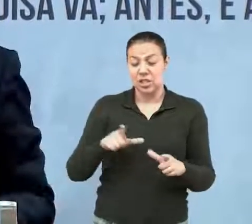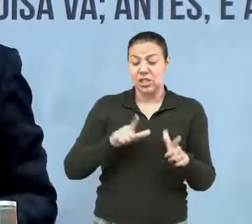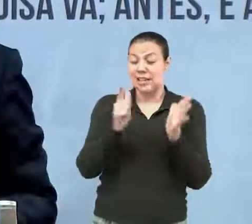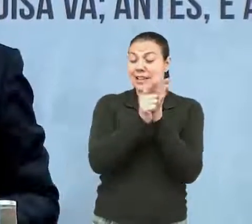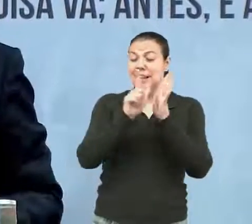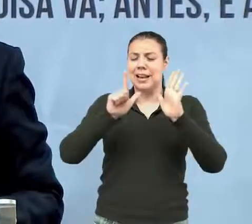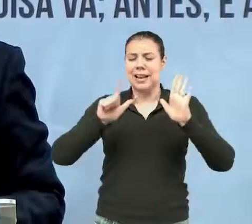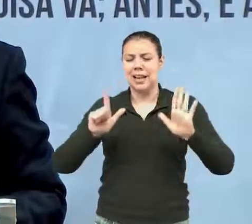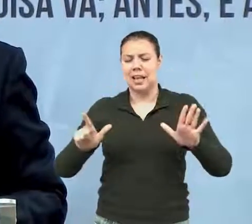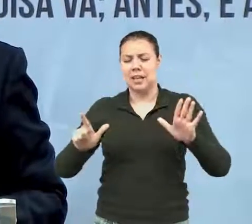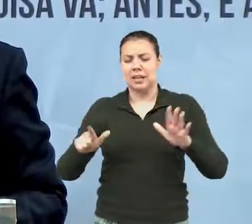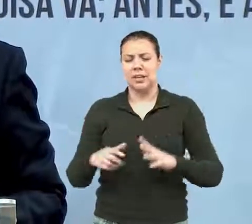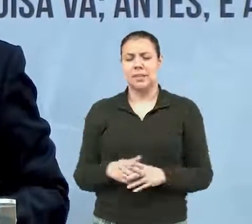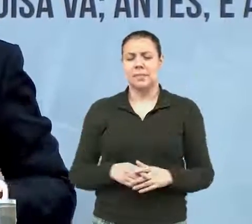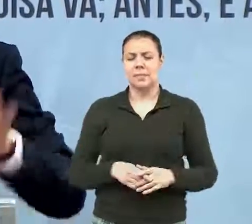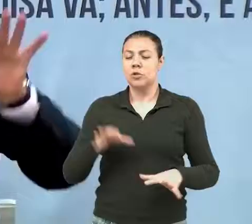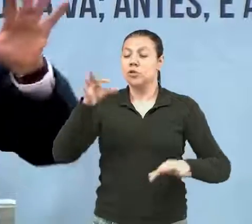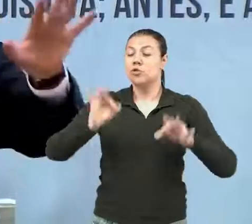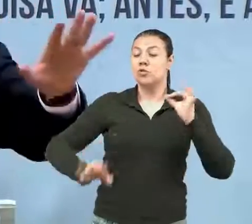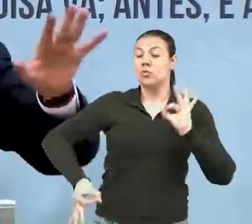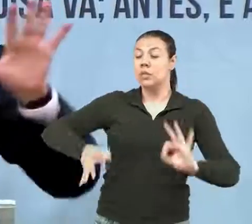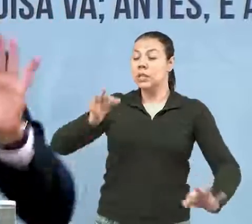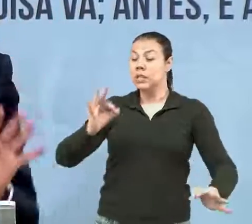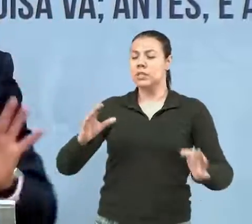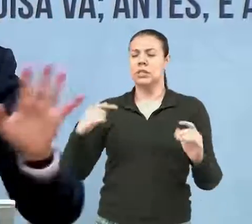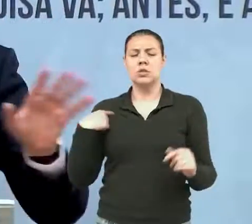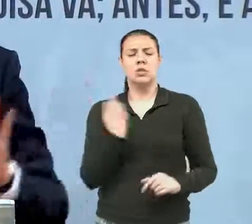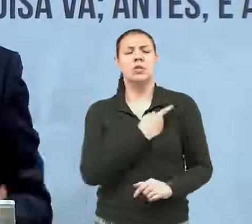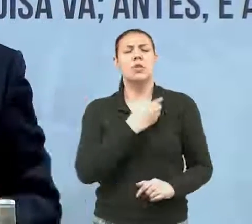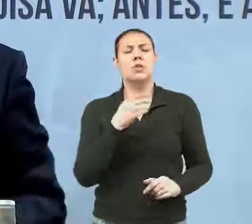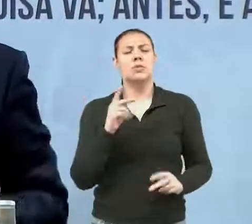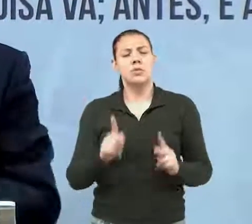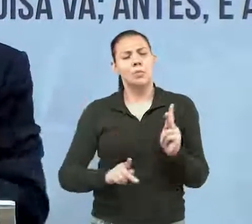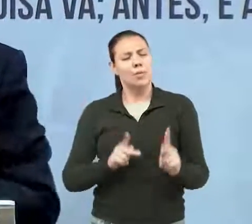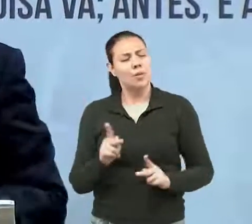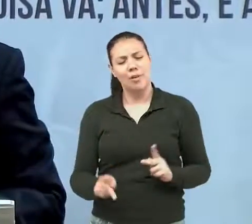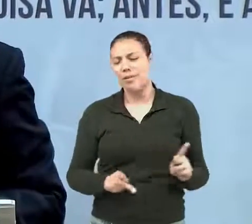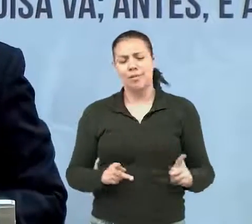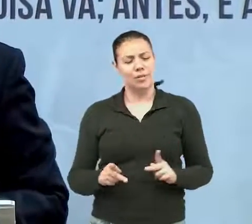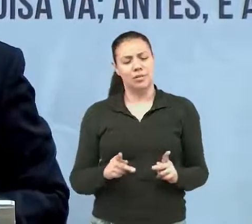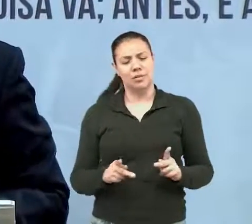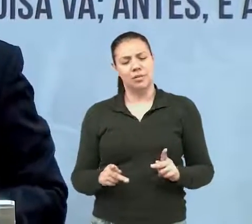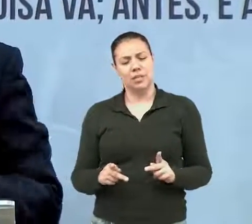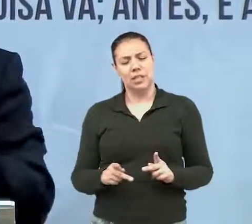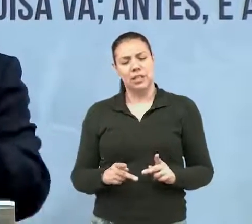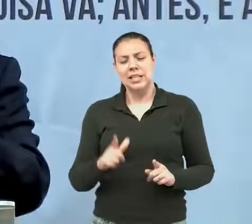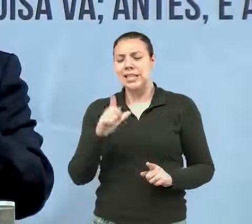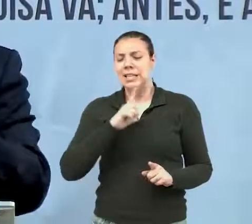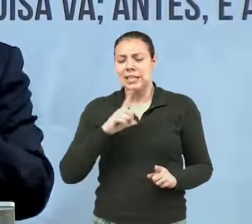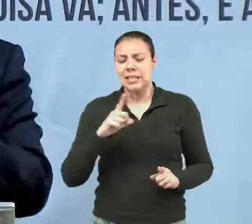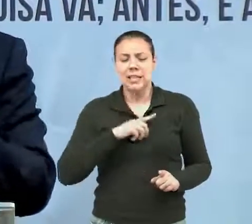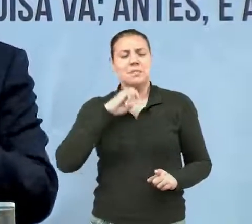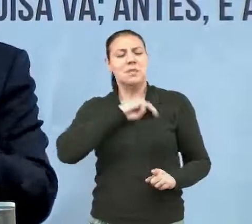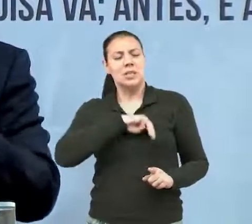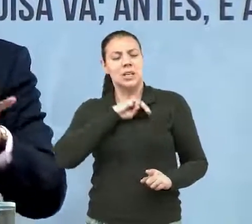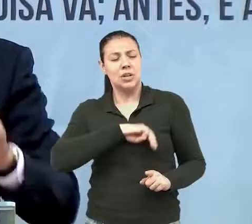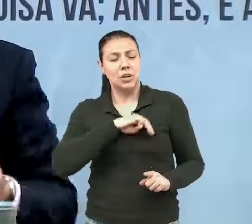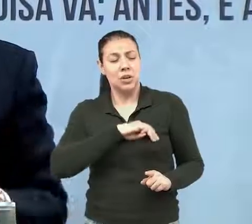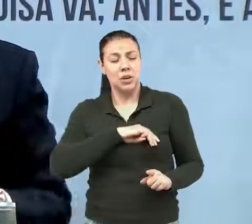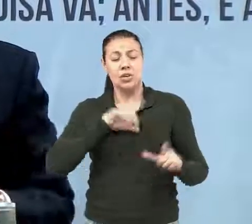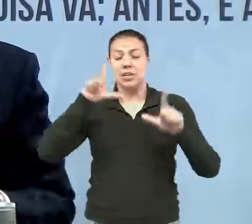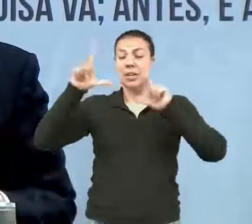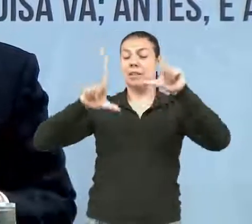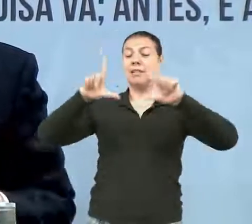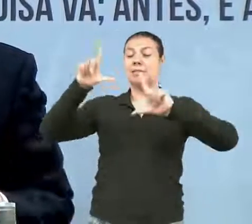do poder judiciário da nossa nação. Tem misericórdia, meu Deus, da nossa imprensa, da nossa mídia. Tem misericórdia, Senhor, do